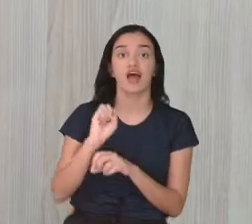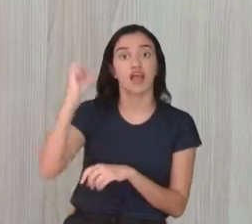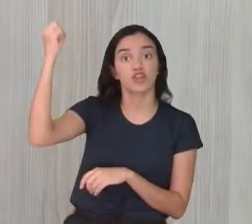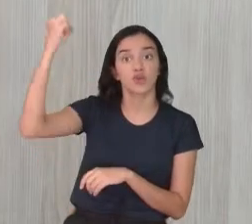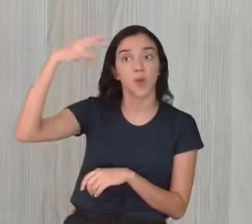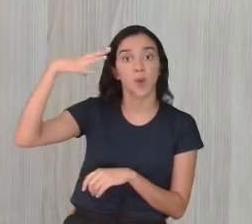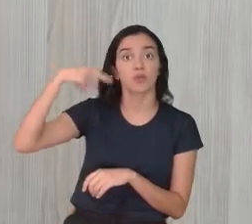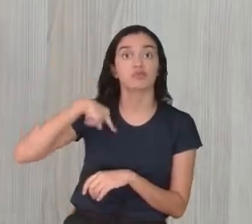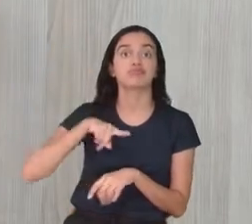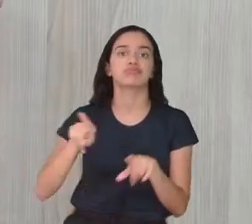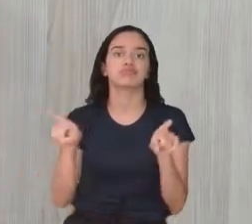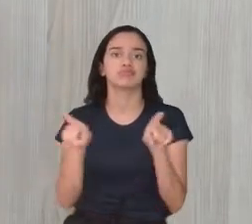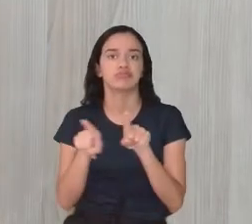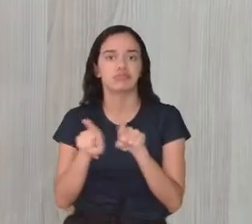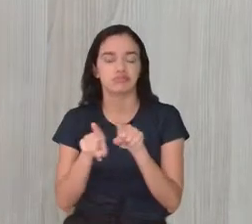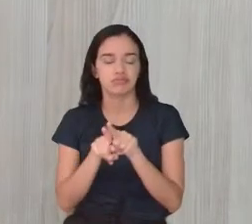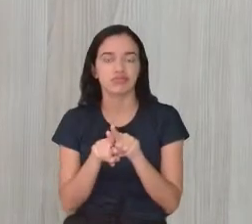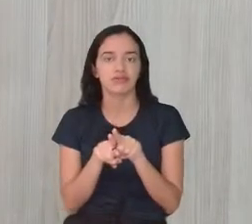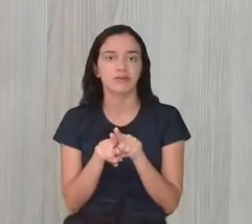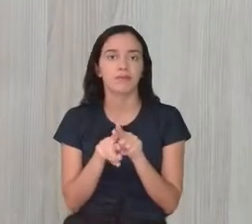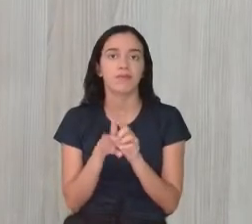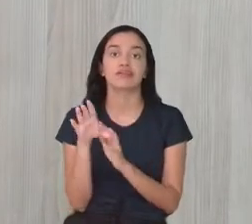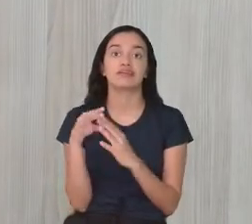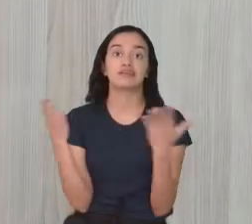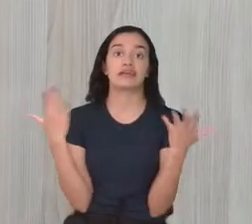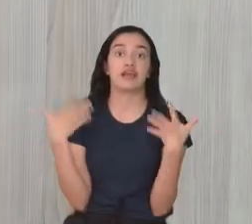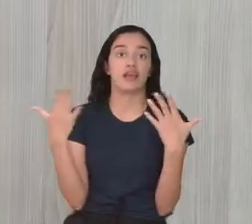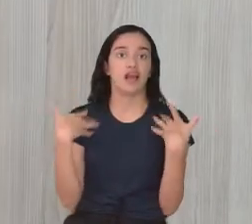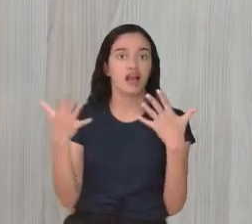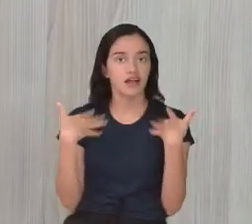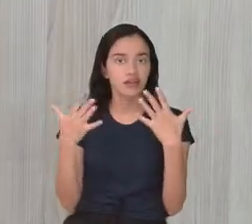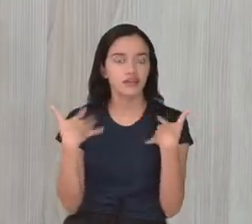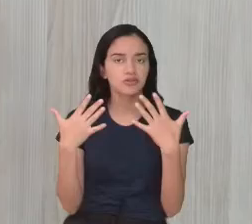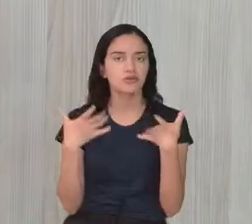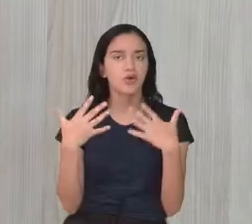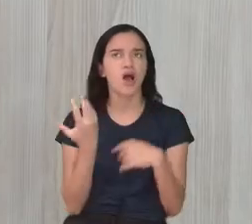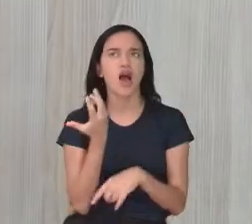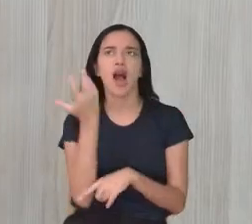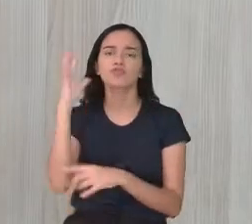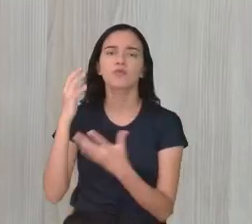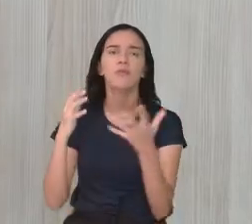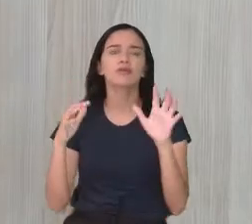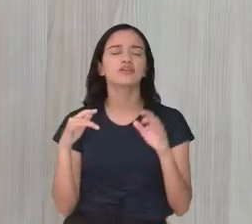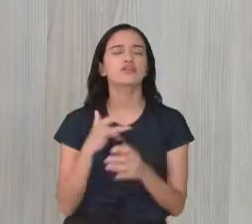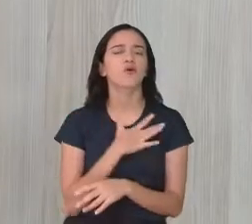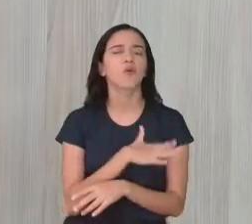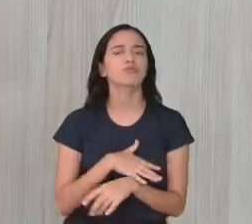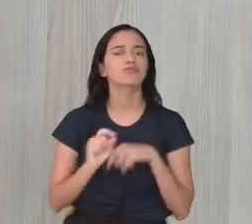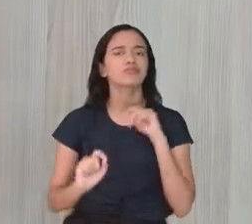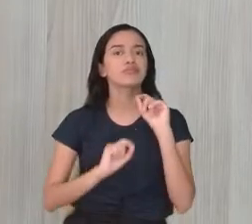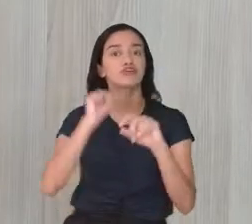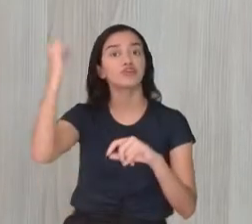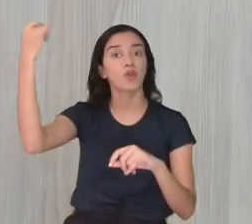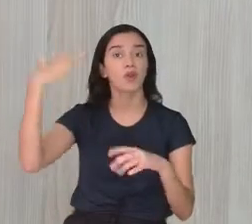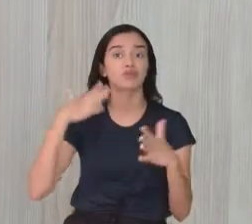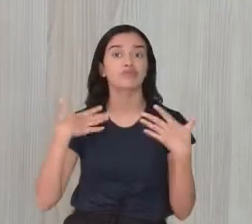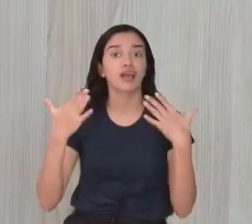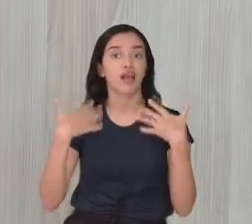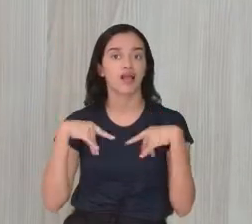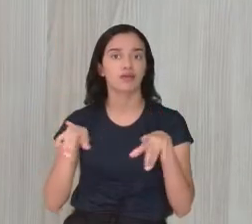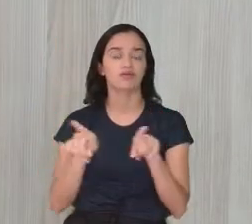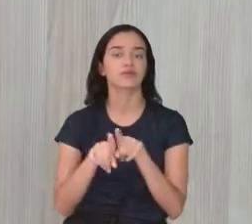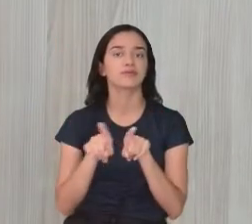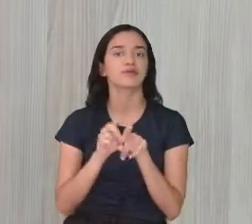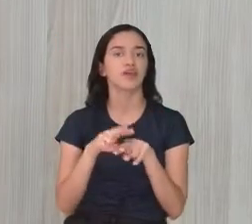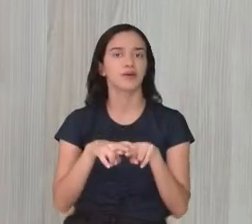também. Isso é uma transição de luz, é uma transição de calor, né? E o que é que as plantas gostam? As plantas gostam de luz e de calor. Então, por isso que